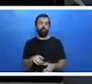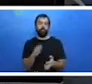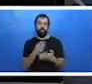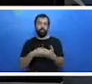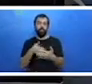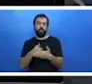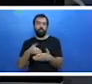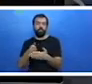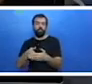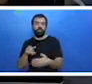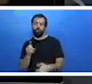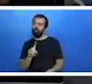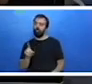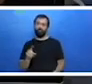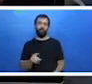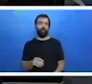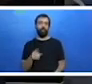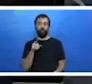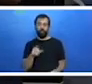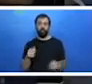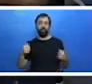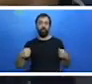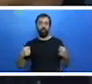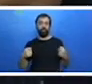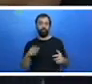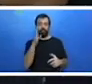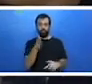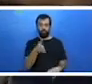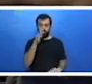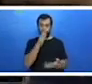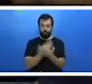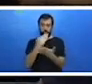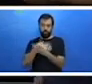Mas a apostila já trouxe dividido para nós, tá?